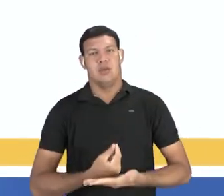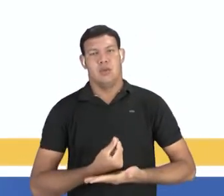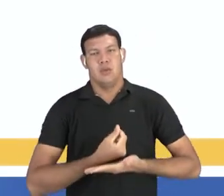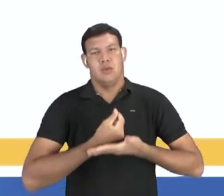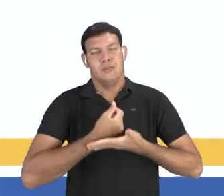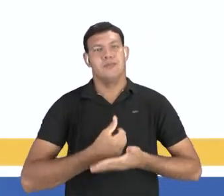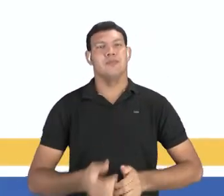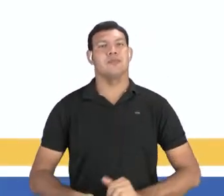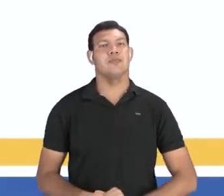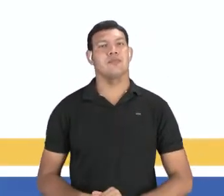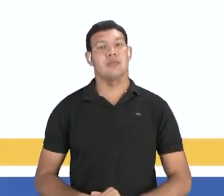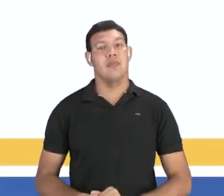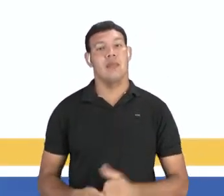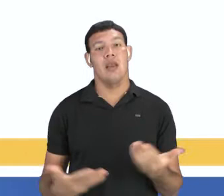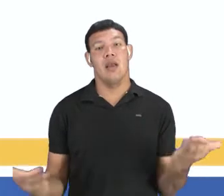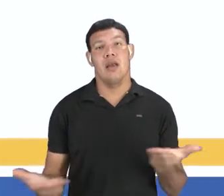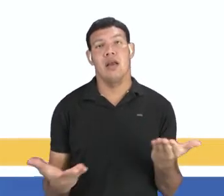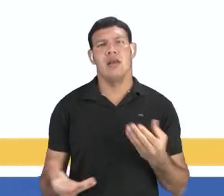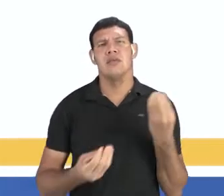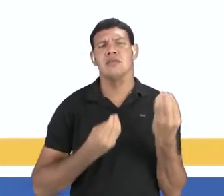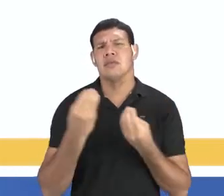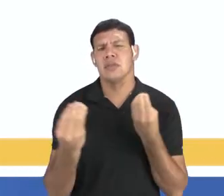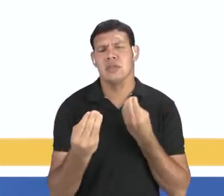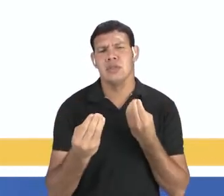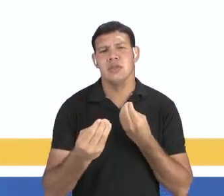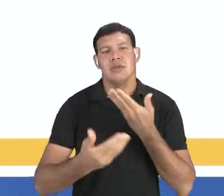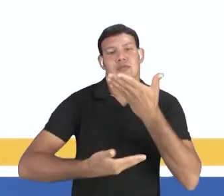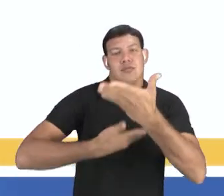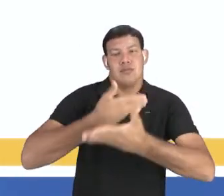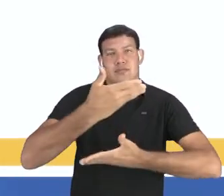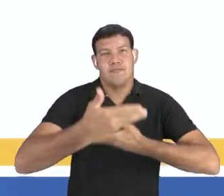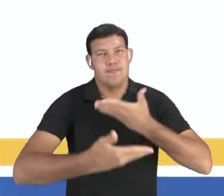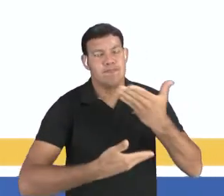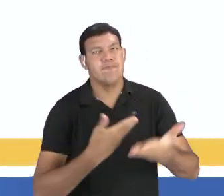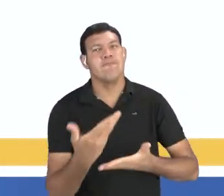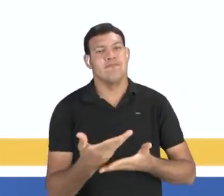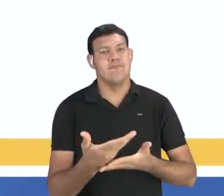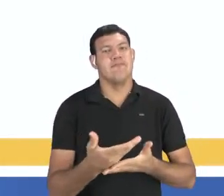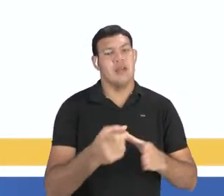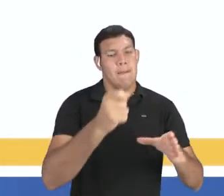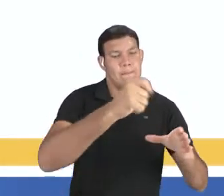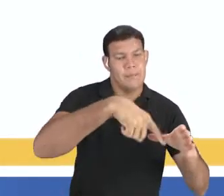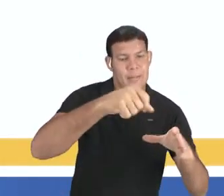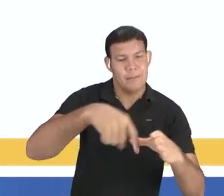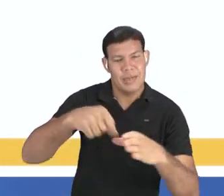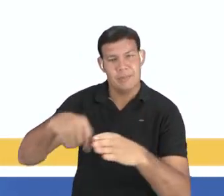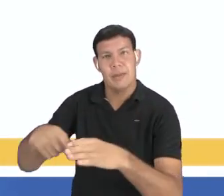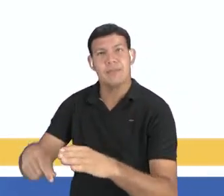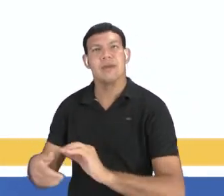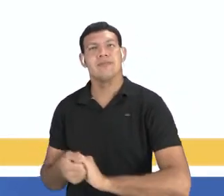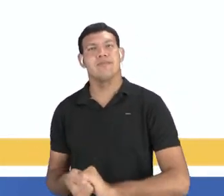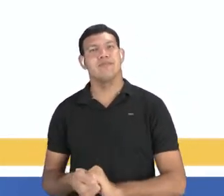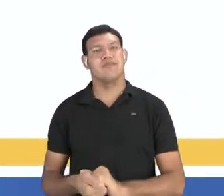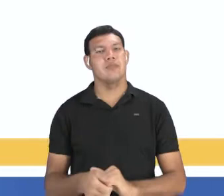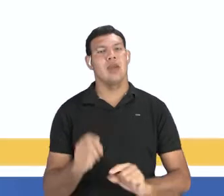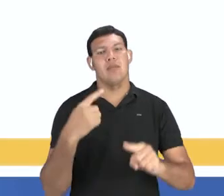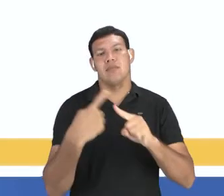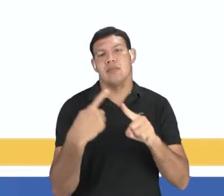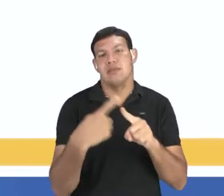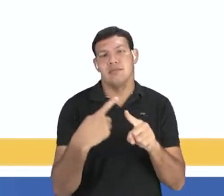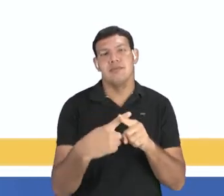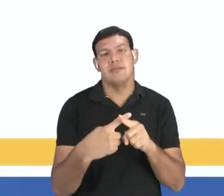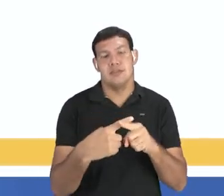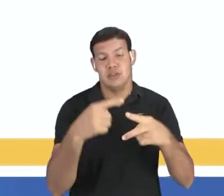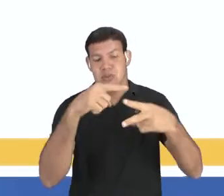vamos falar aqui um pouco sobre a rotação de Cultura Bienal né é mostra que ela já não era suficiente porque Bienal